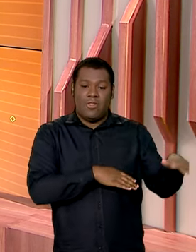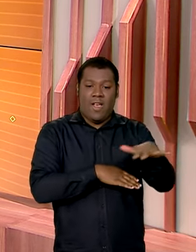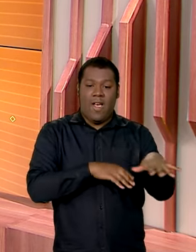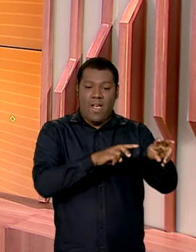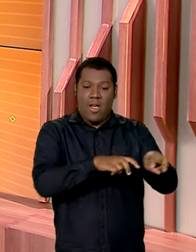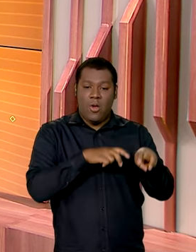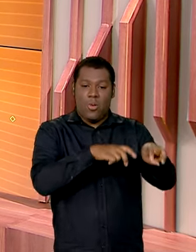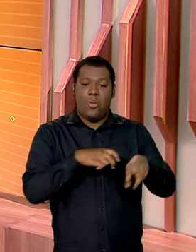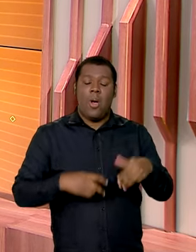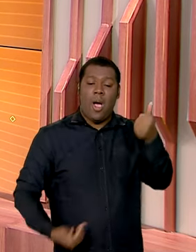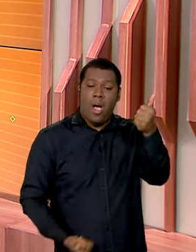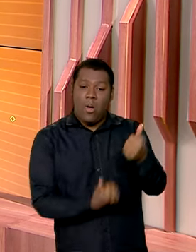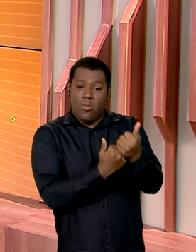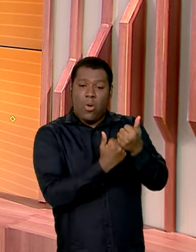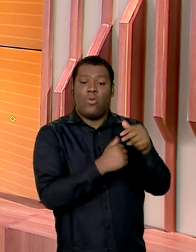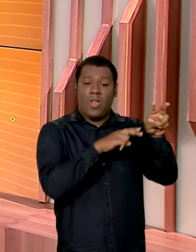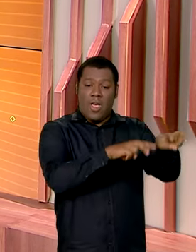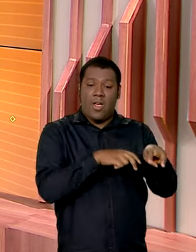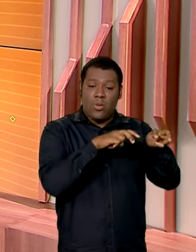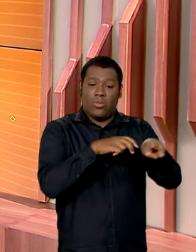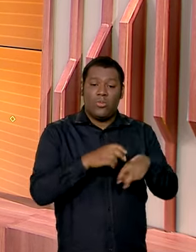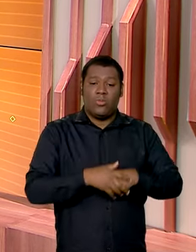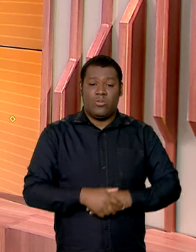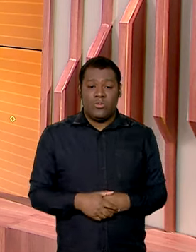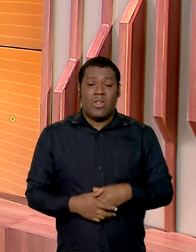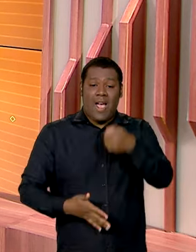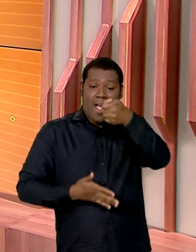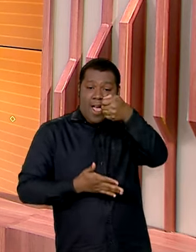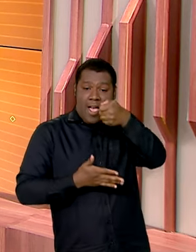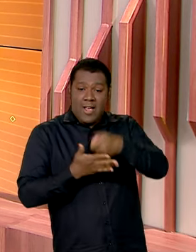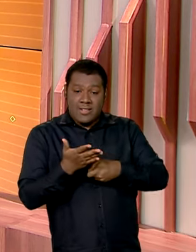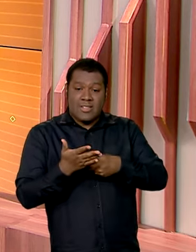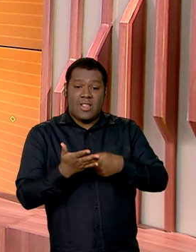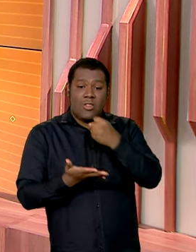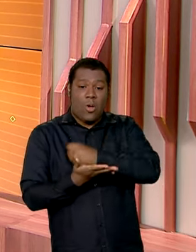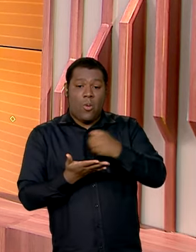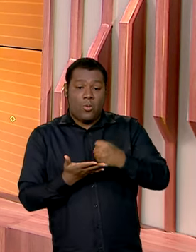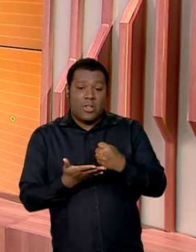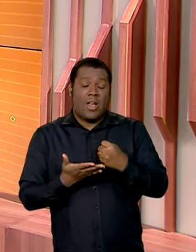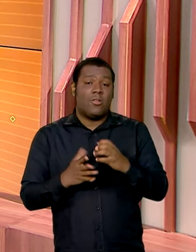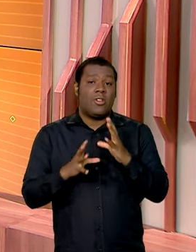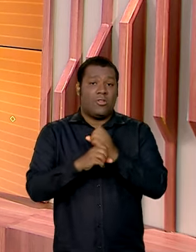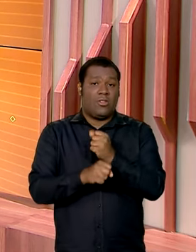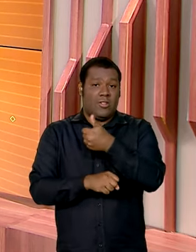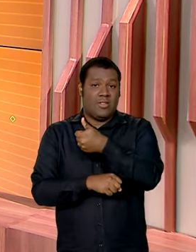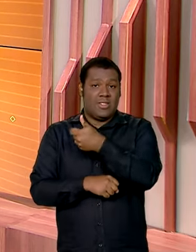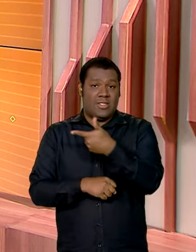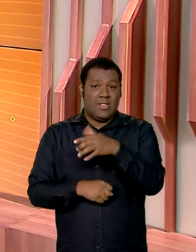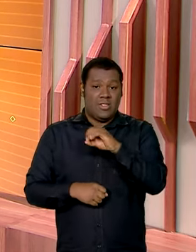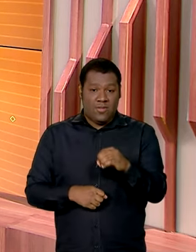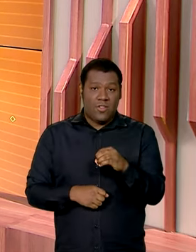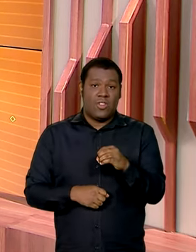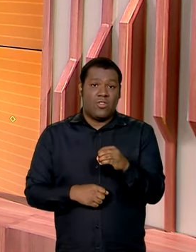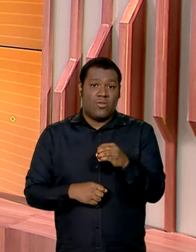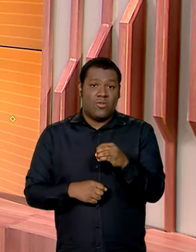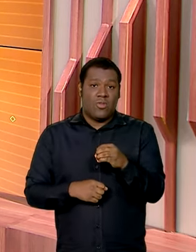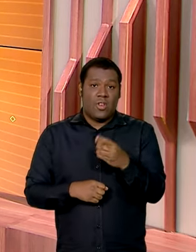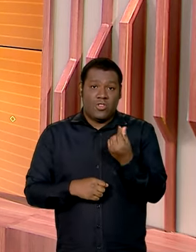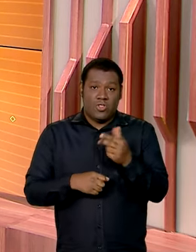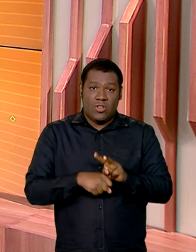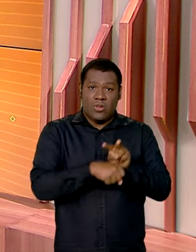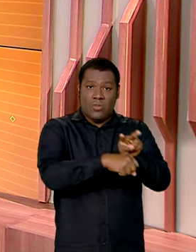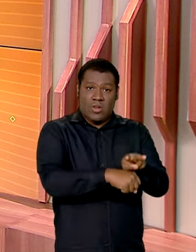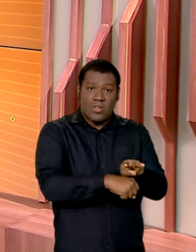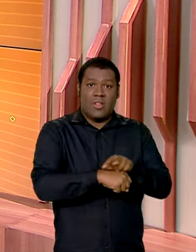apoio do agronegócio. Foram assinados 120 contratos de empréstimos para financiar a produção aí